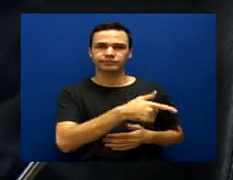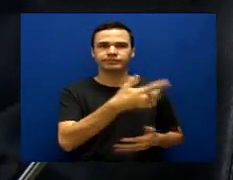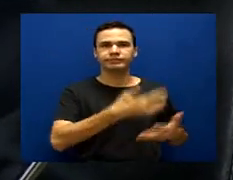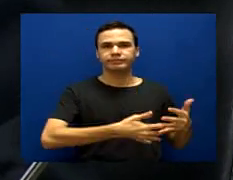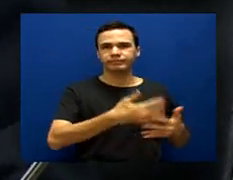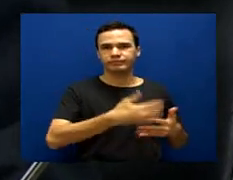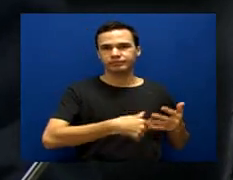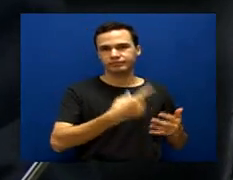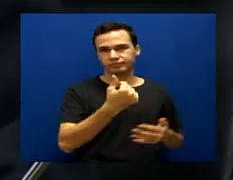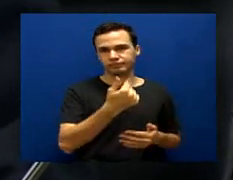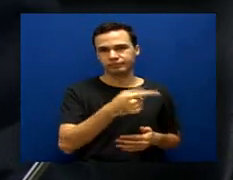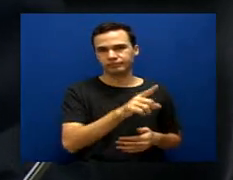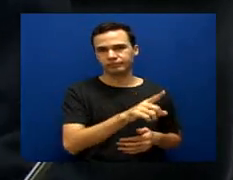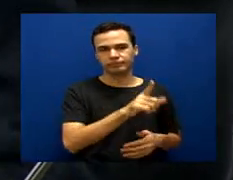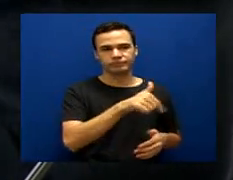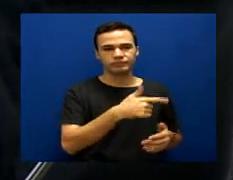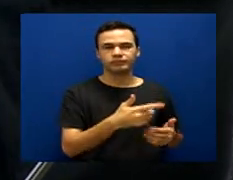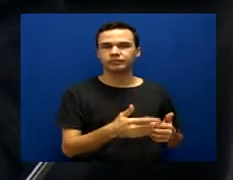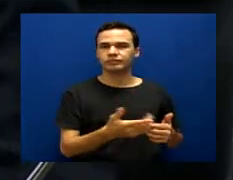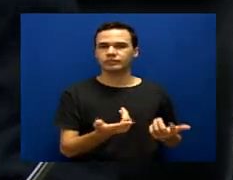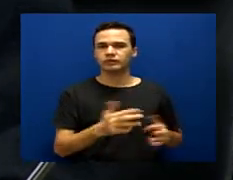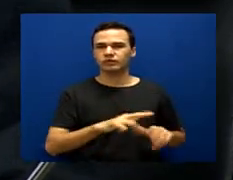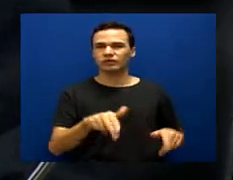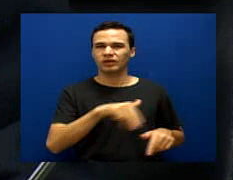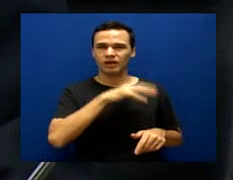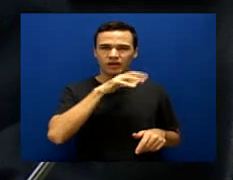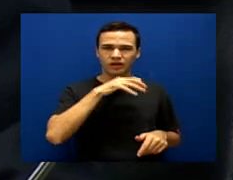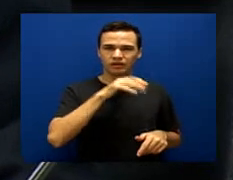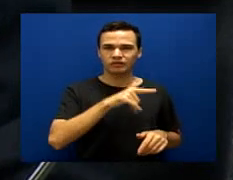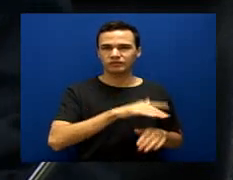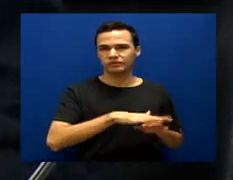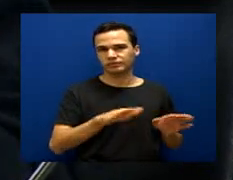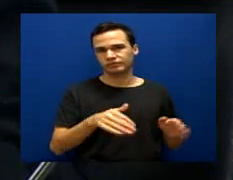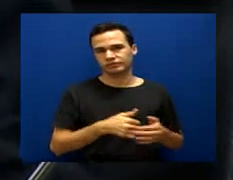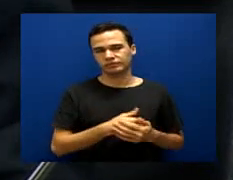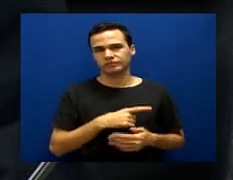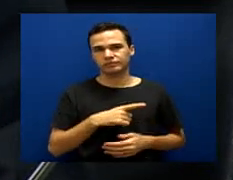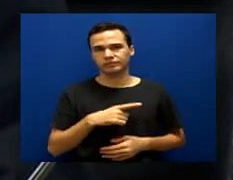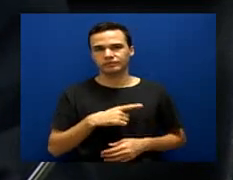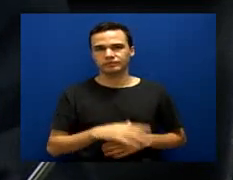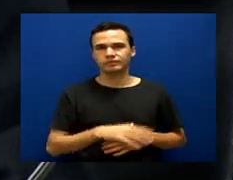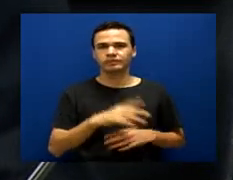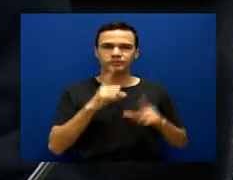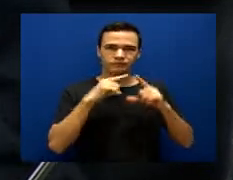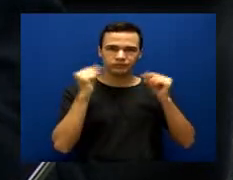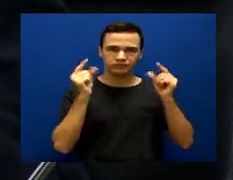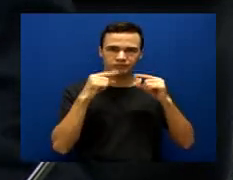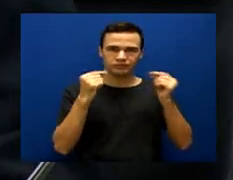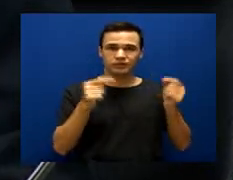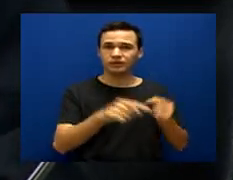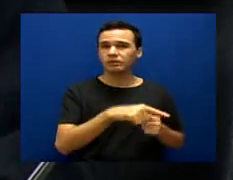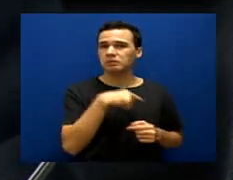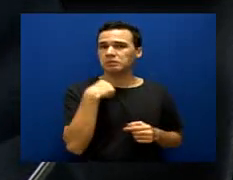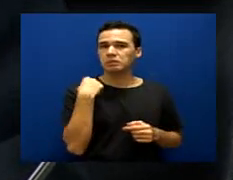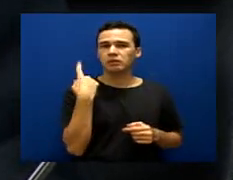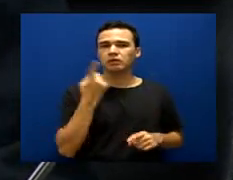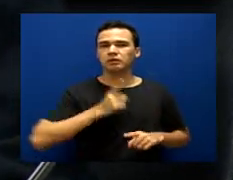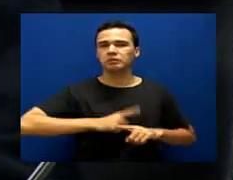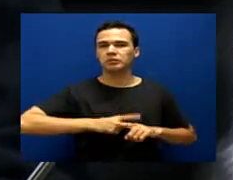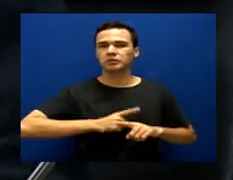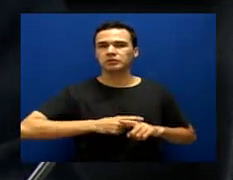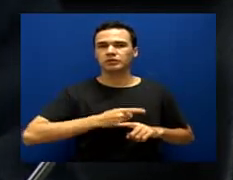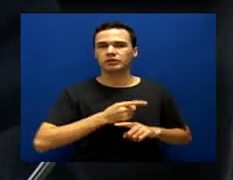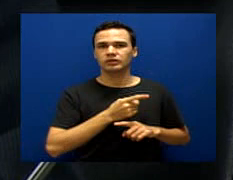puramente econômica, né, dos animais. Estava falando o Carlinhos lá, falando que tem né, gatas que morrem de tanto